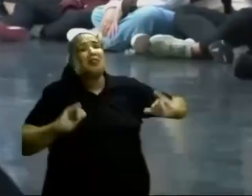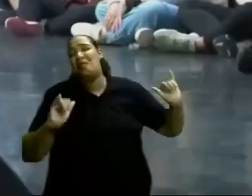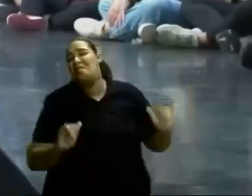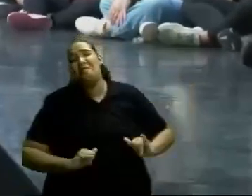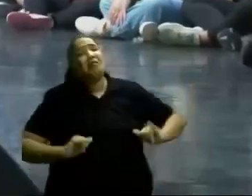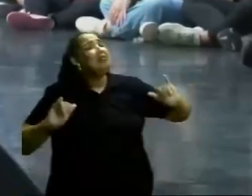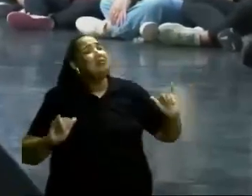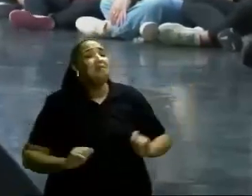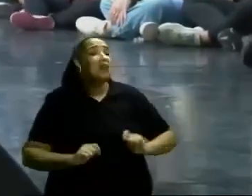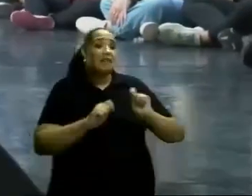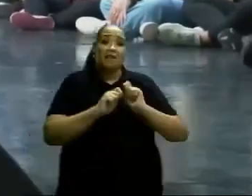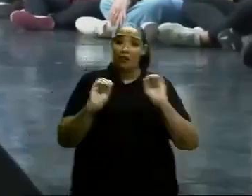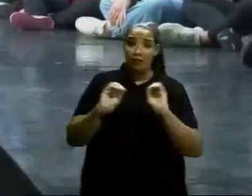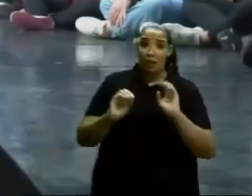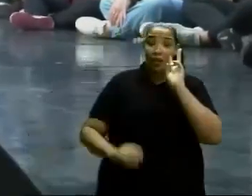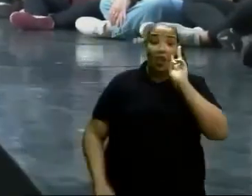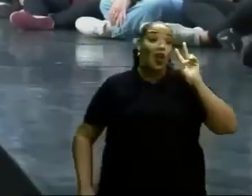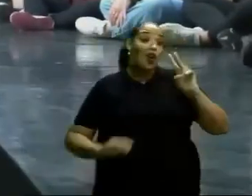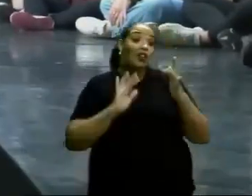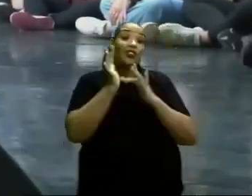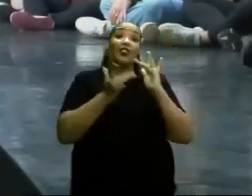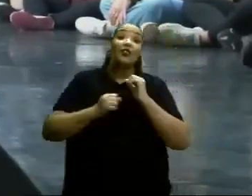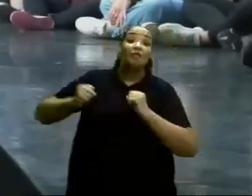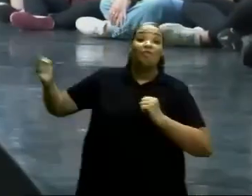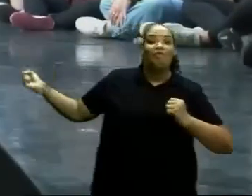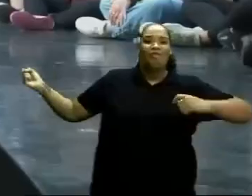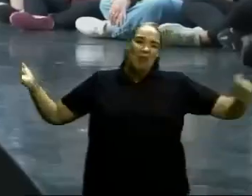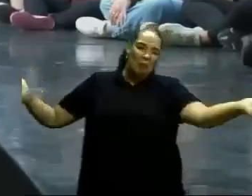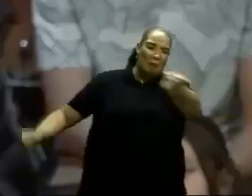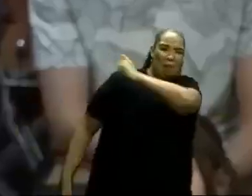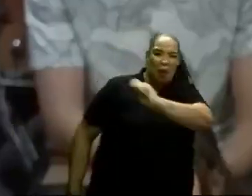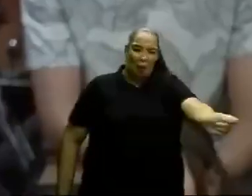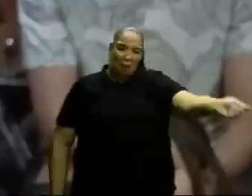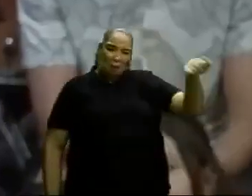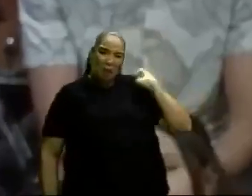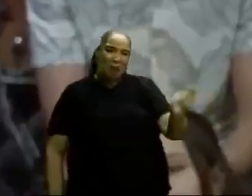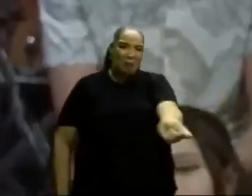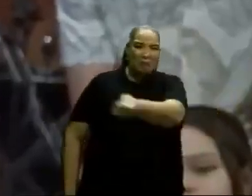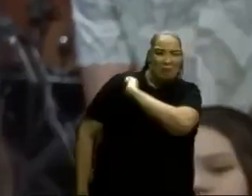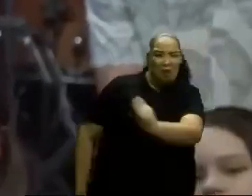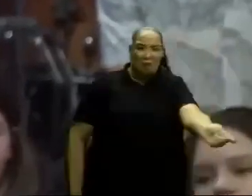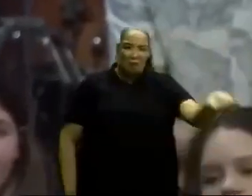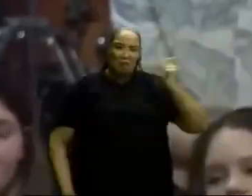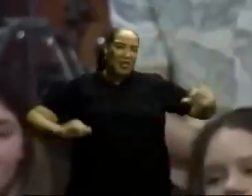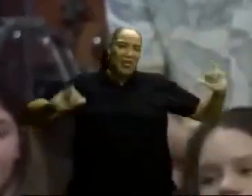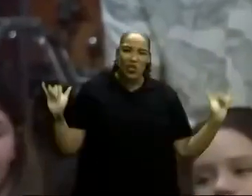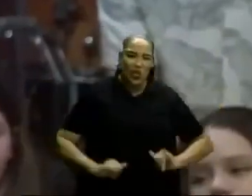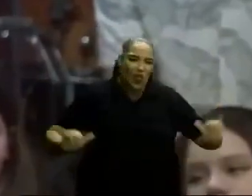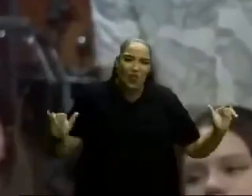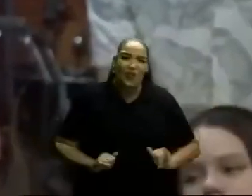mais nada. Aí eu olho para Jesus Cristo amarrado, açoitado, nu, todo arrebentado,